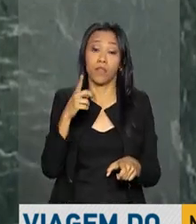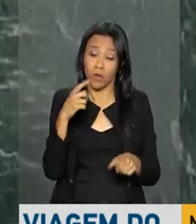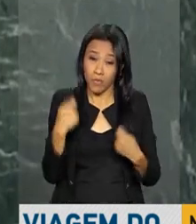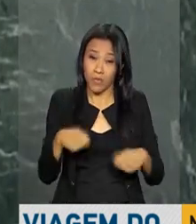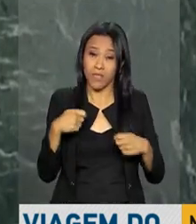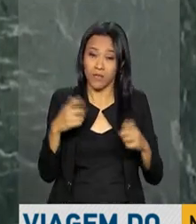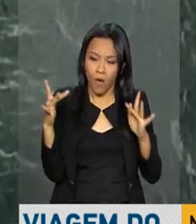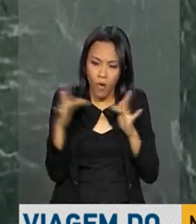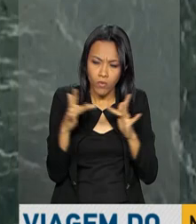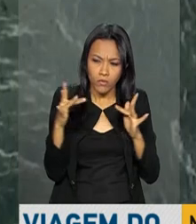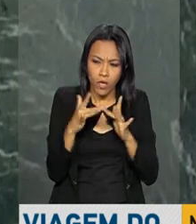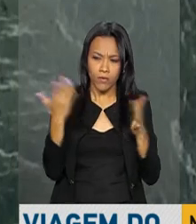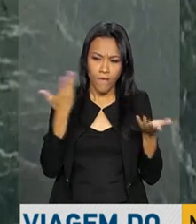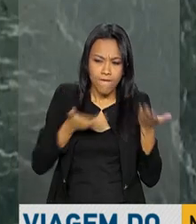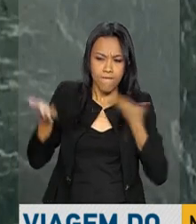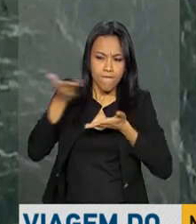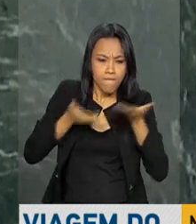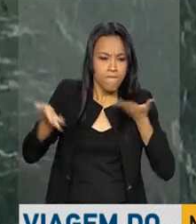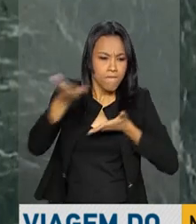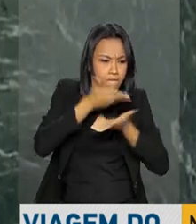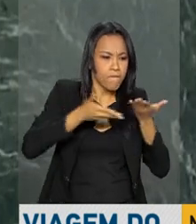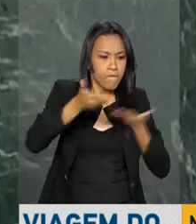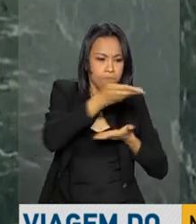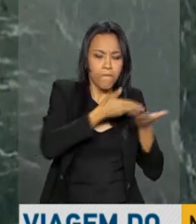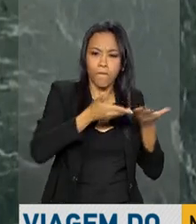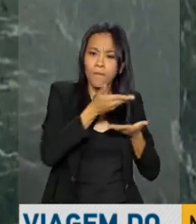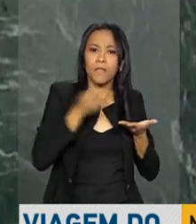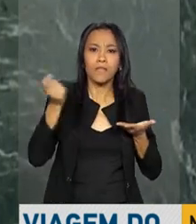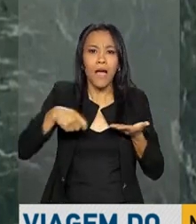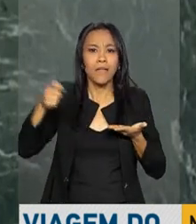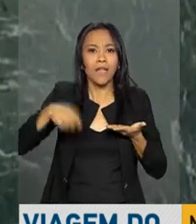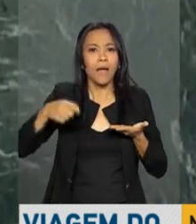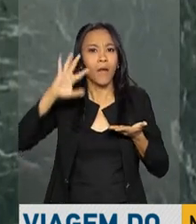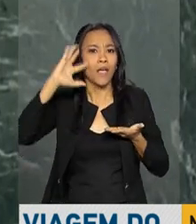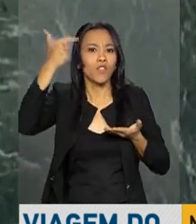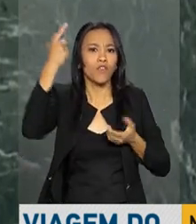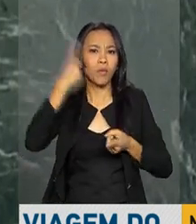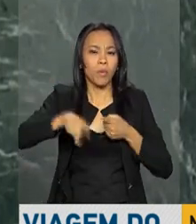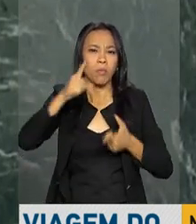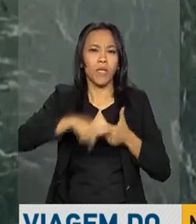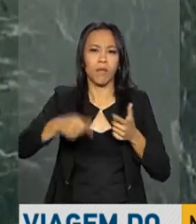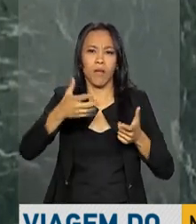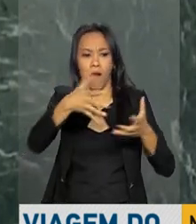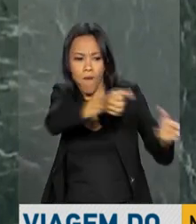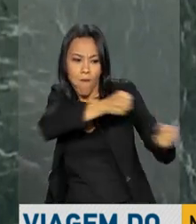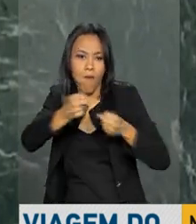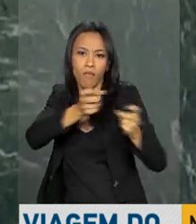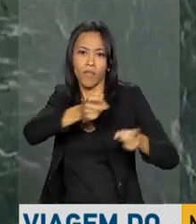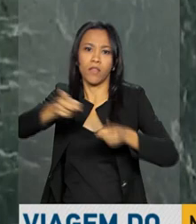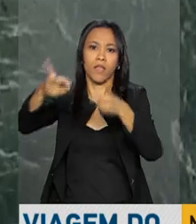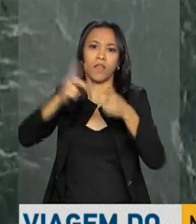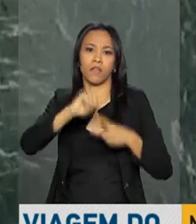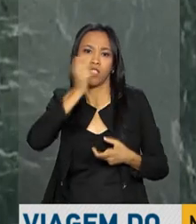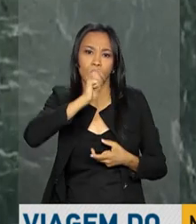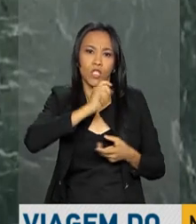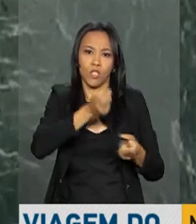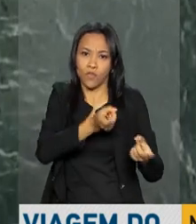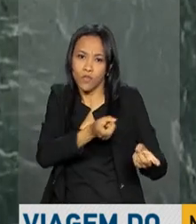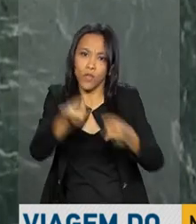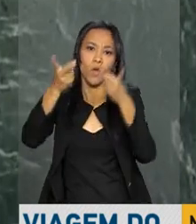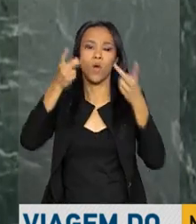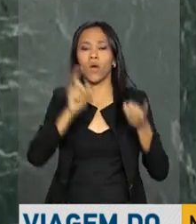articulada, daremos combate eficaz ao tráfico de pessoas, de armas, de drogas, à lavagem de